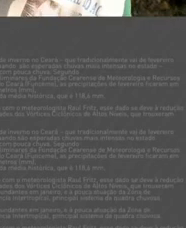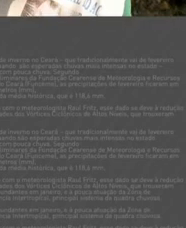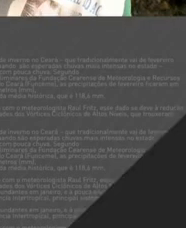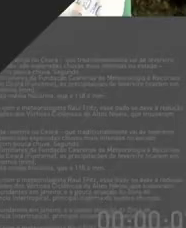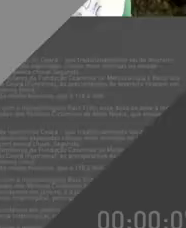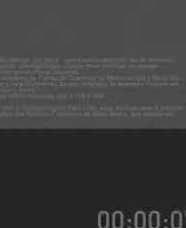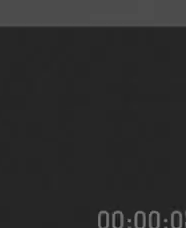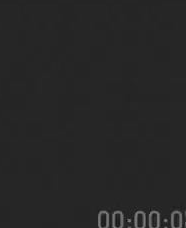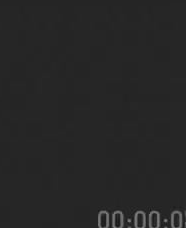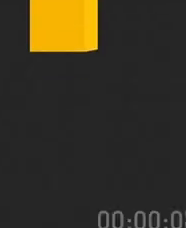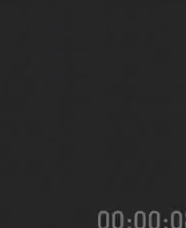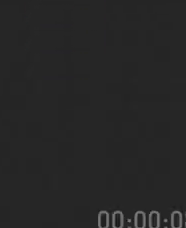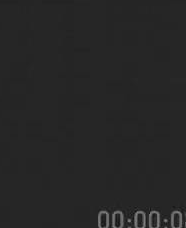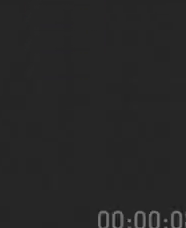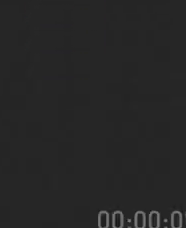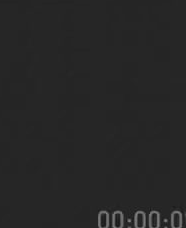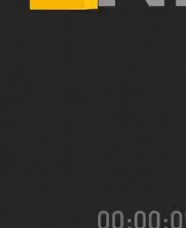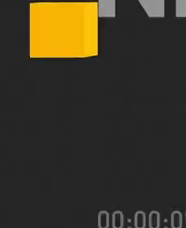ae